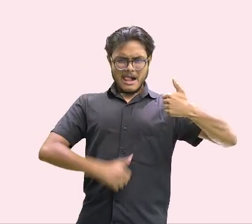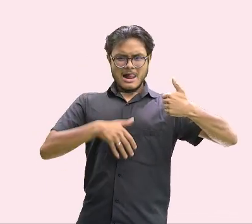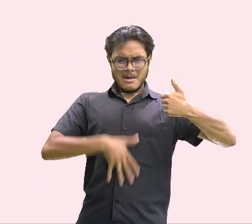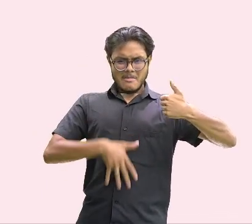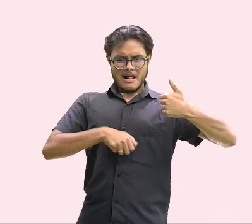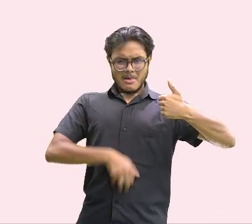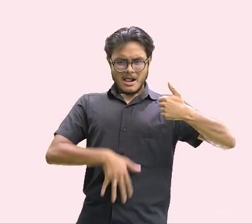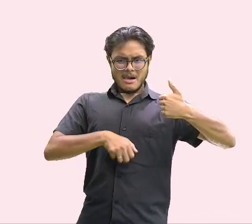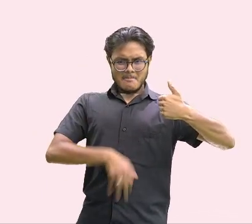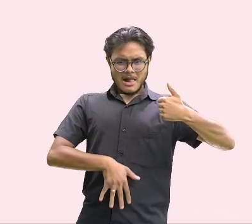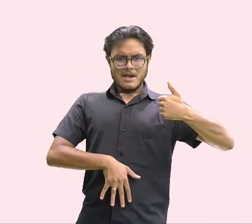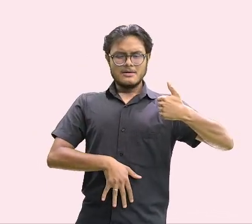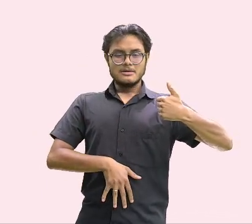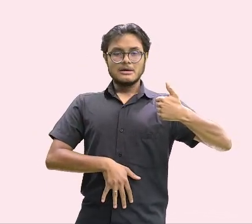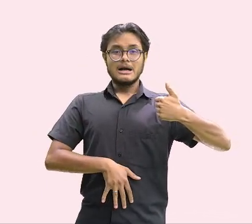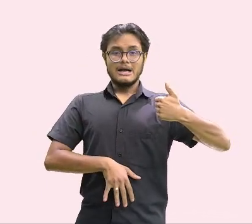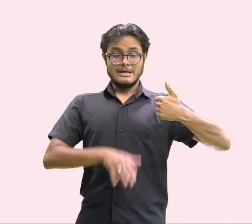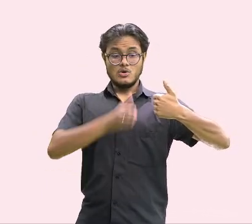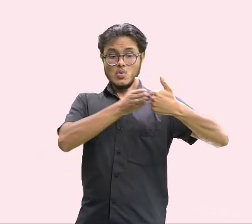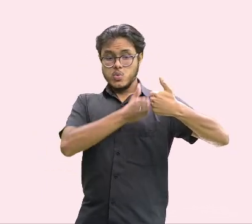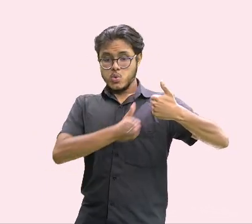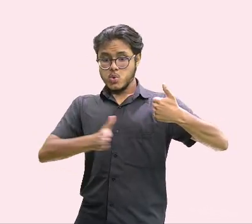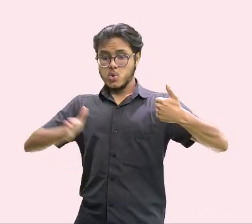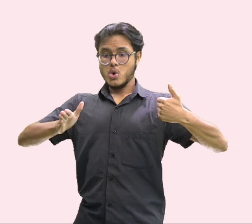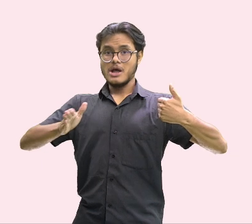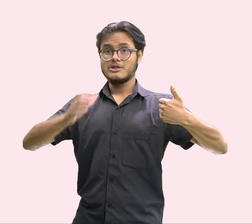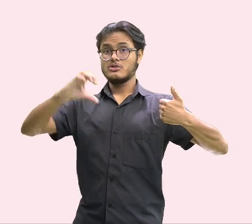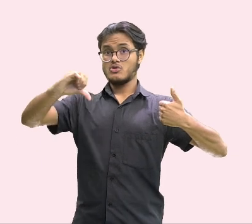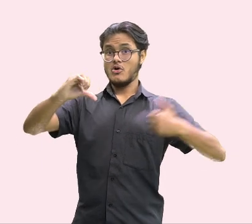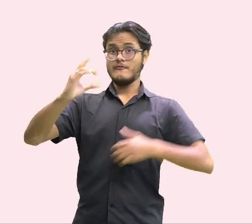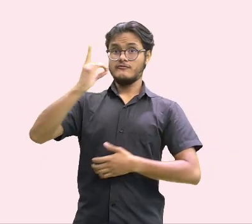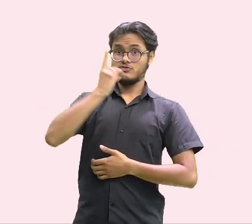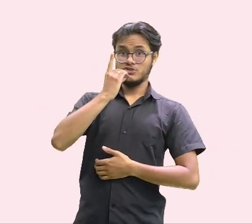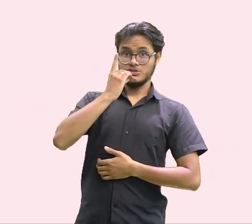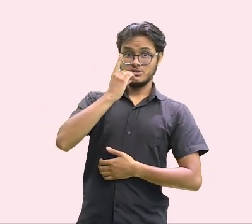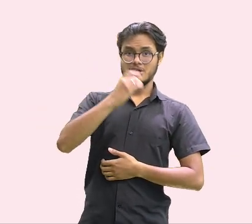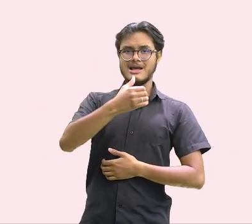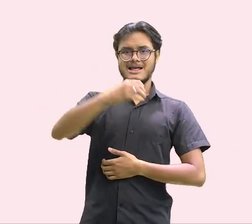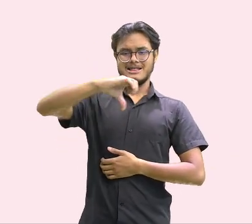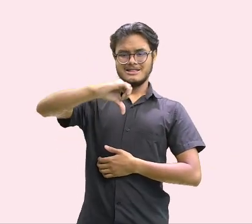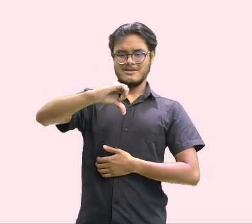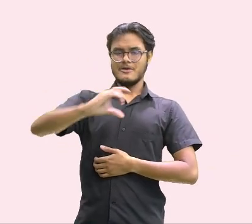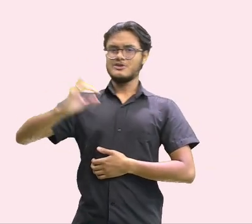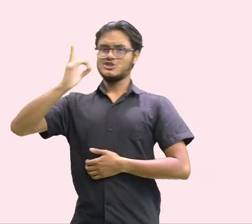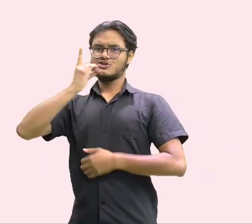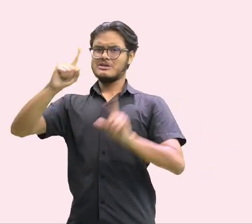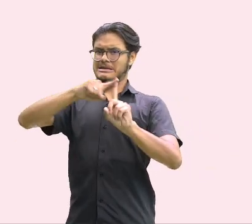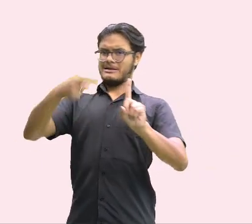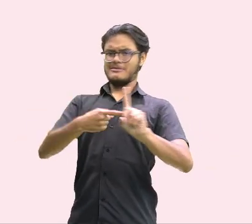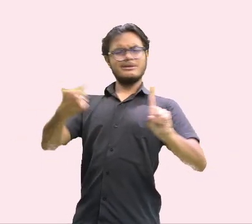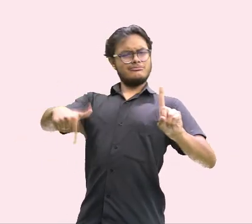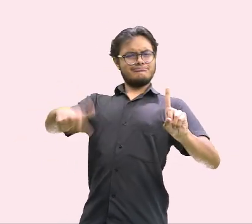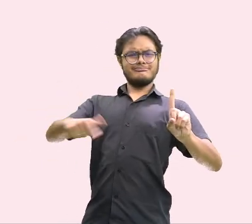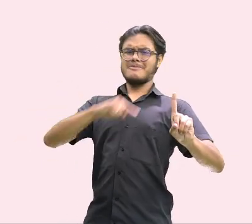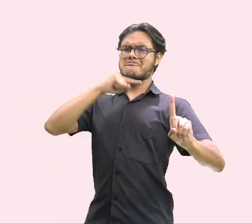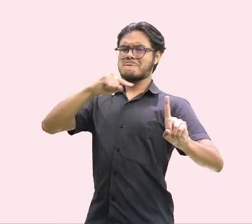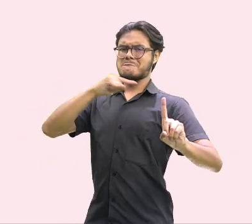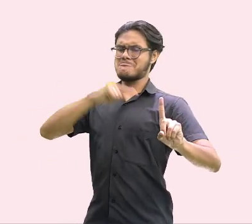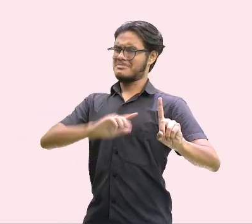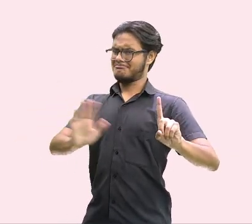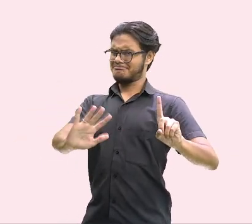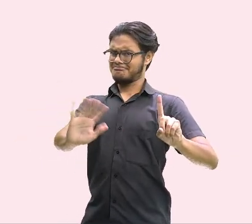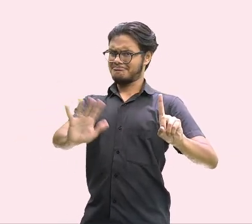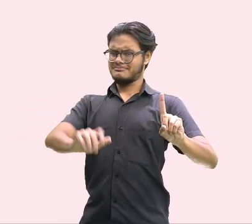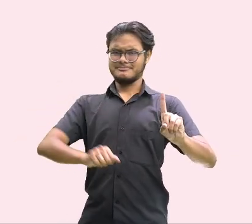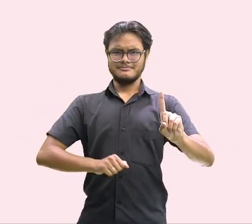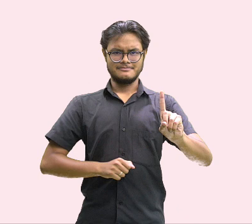dia de menstruação, você conta 9 dias. Durante esses 9 dias, a mulher não pode engravidar. Sabe por quê? Porque ela ainda está em